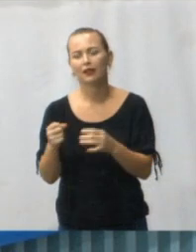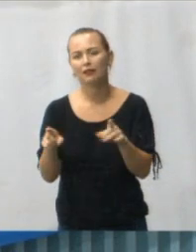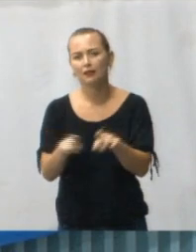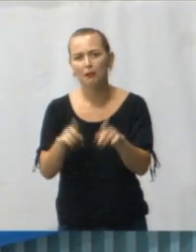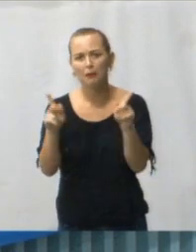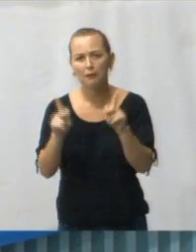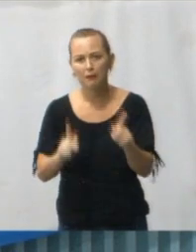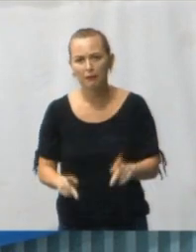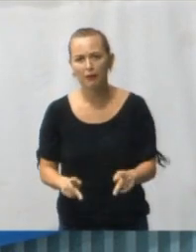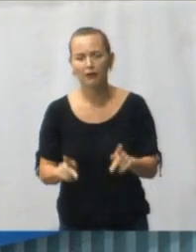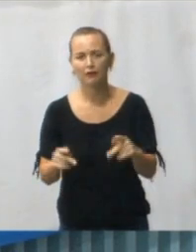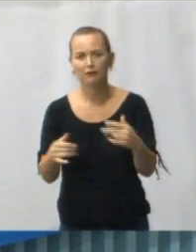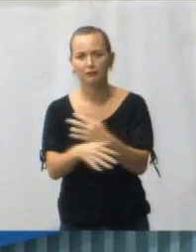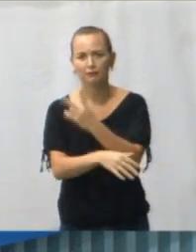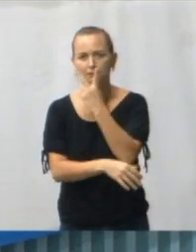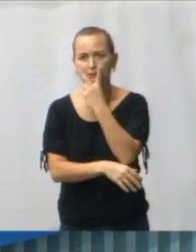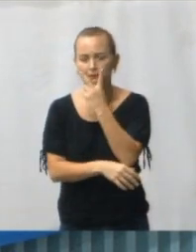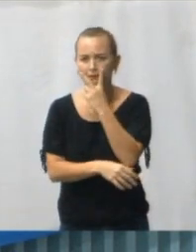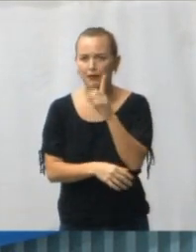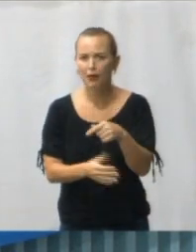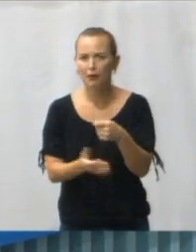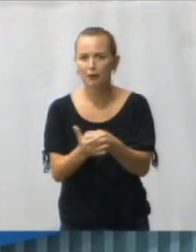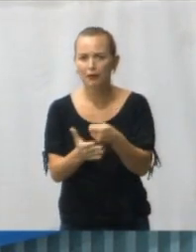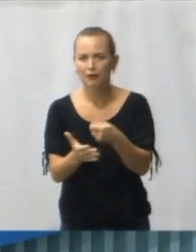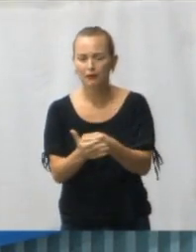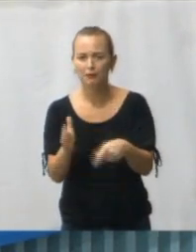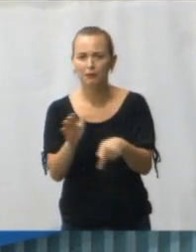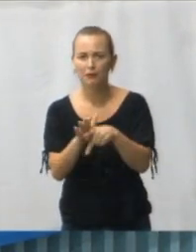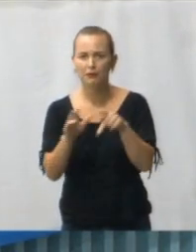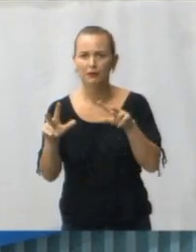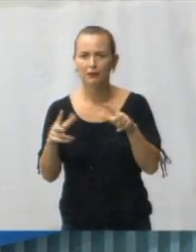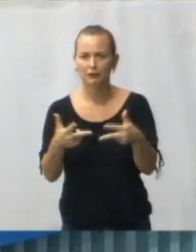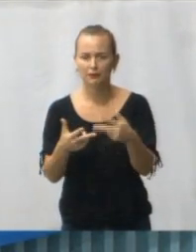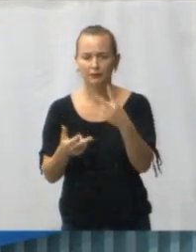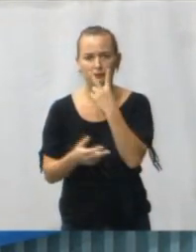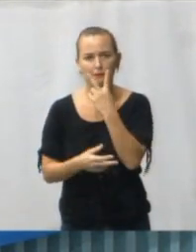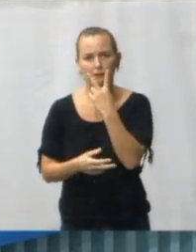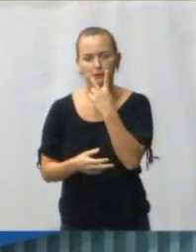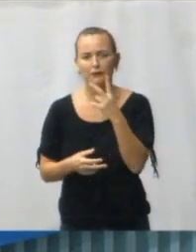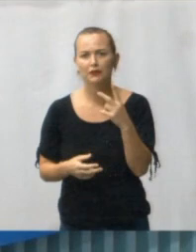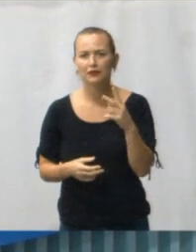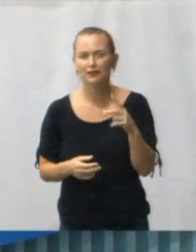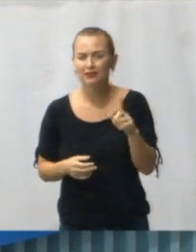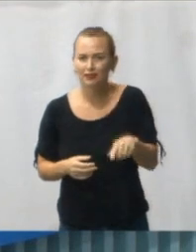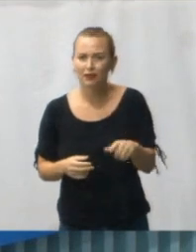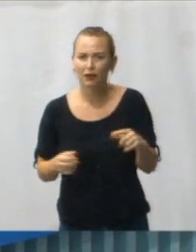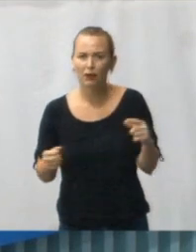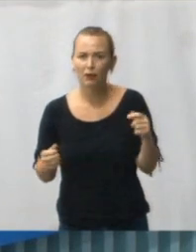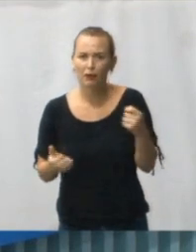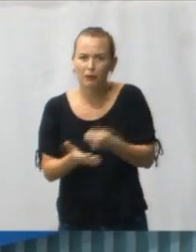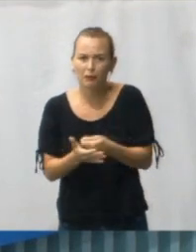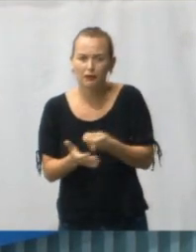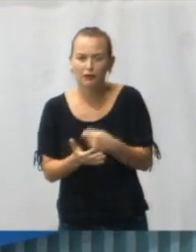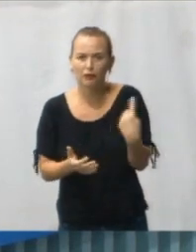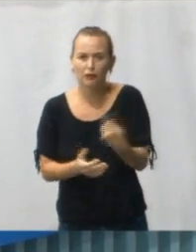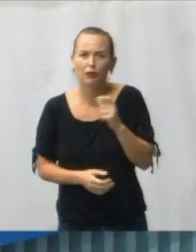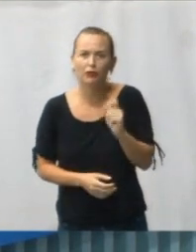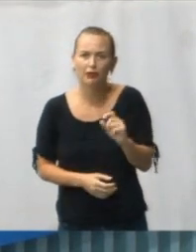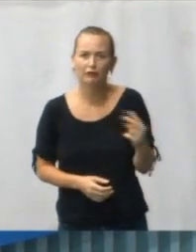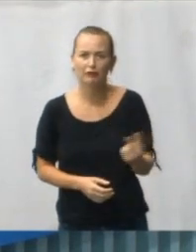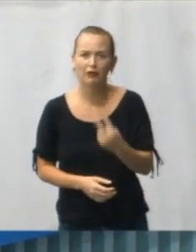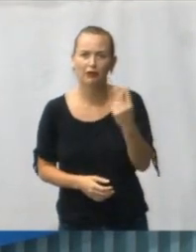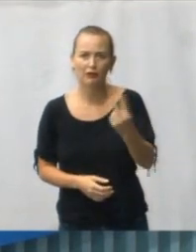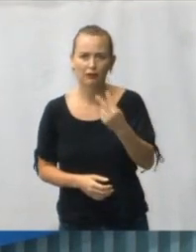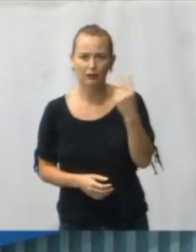é um dever dessa casa e é um dever poder valorizar. Poder valorizar hoje com um singelo gesto desse auxílio